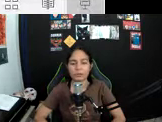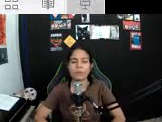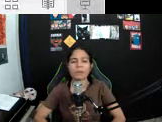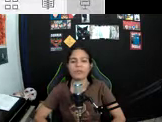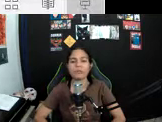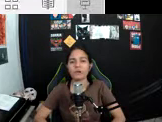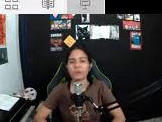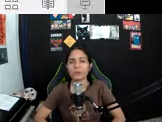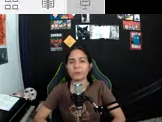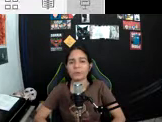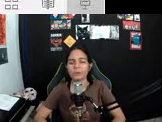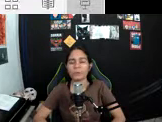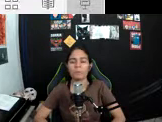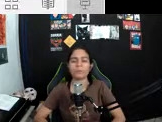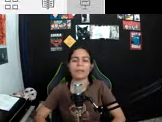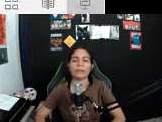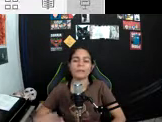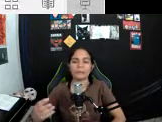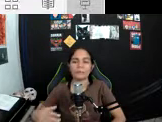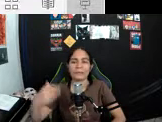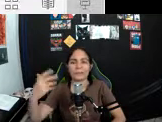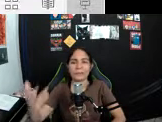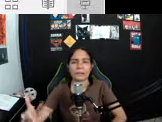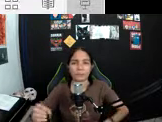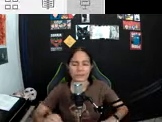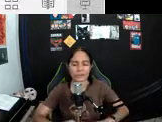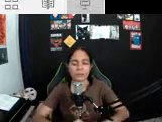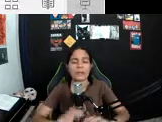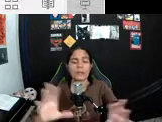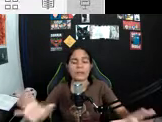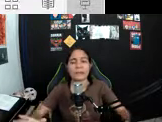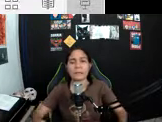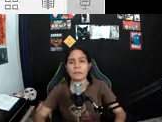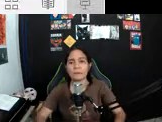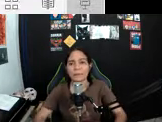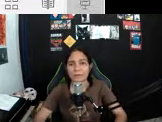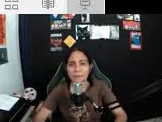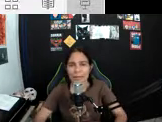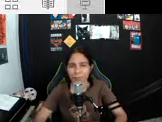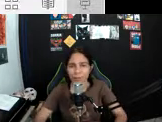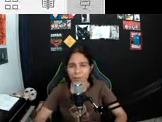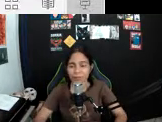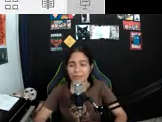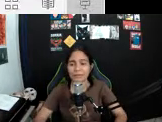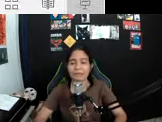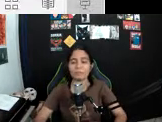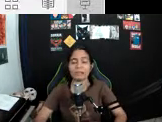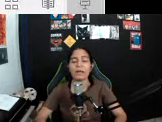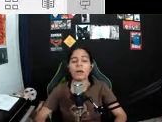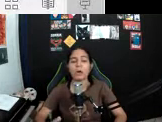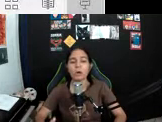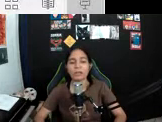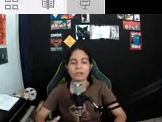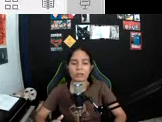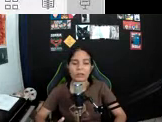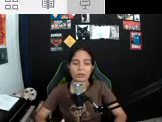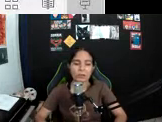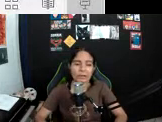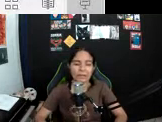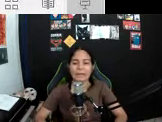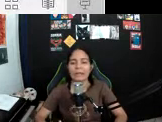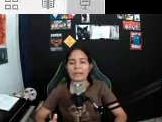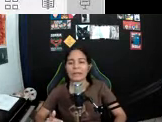mesmo tempo, partindo de um único emissor. Então, você passa aquela informação e aquela informação rapidamente se dissemina. Hoje